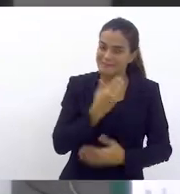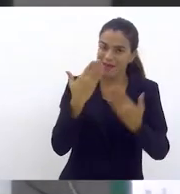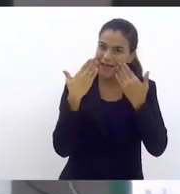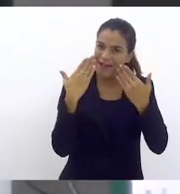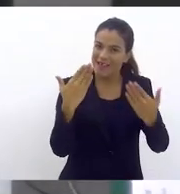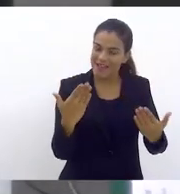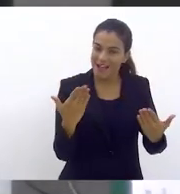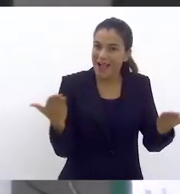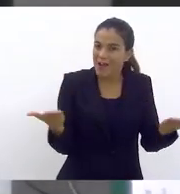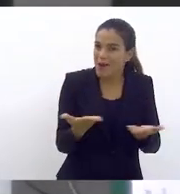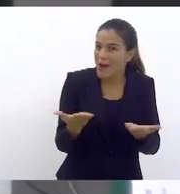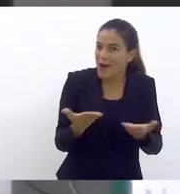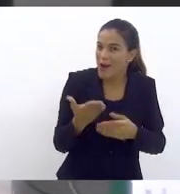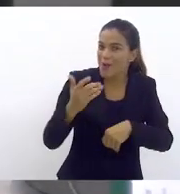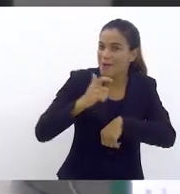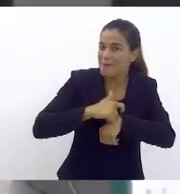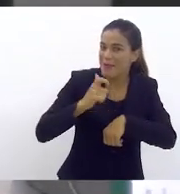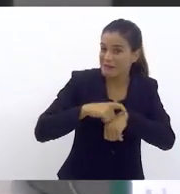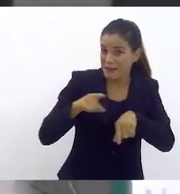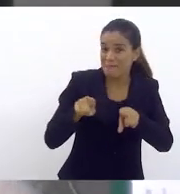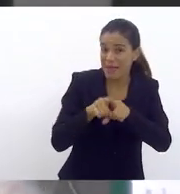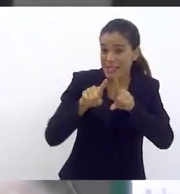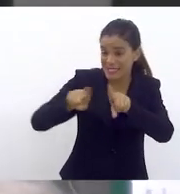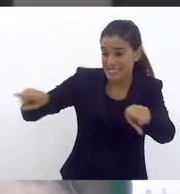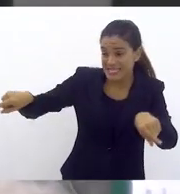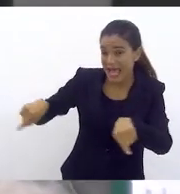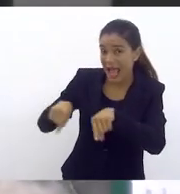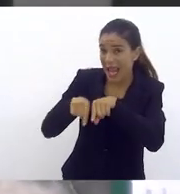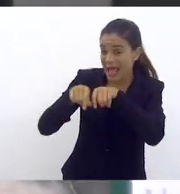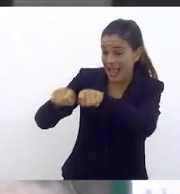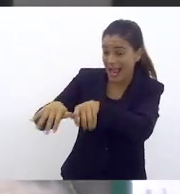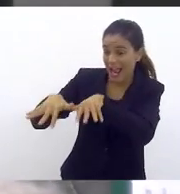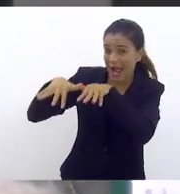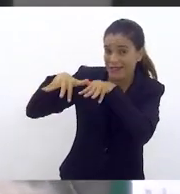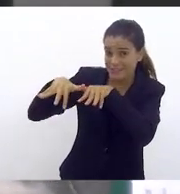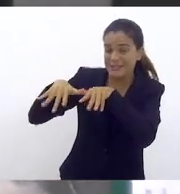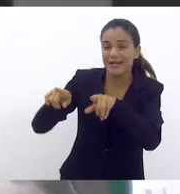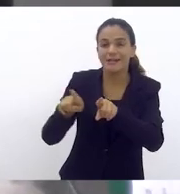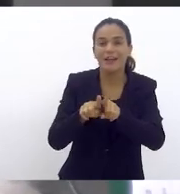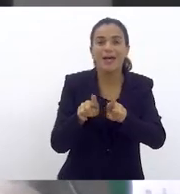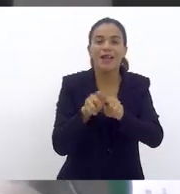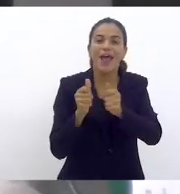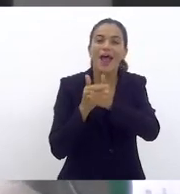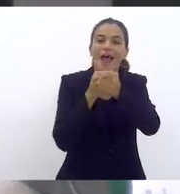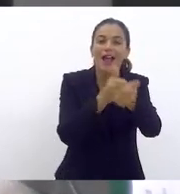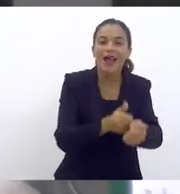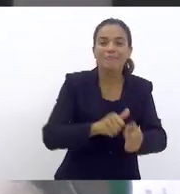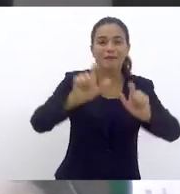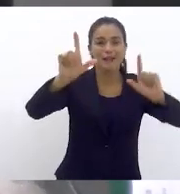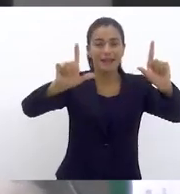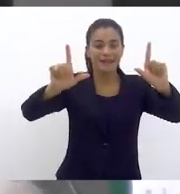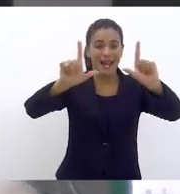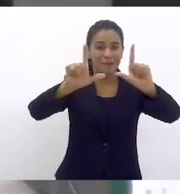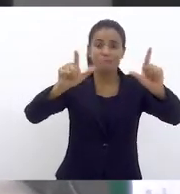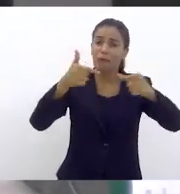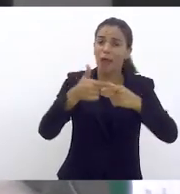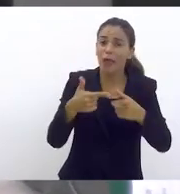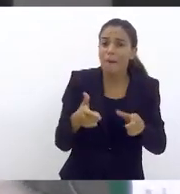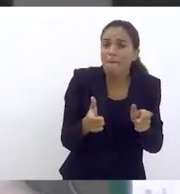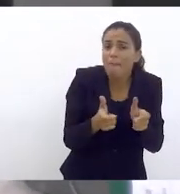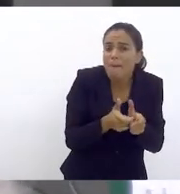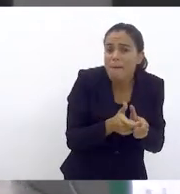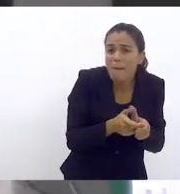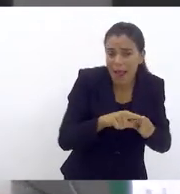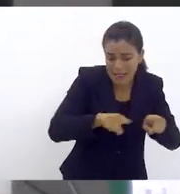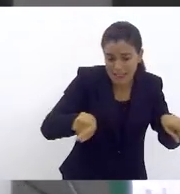que estão agora nesse momento no auditório também acompanhando pela pela tela né Porque aqui não Coube ficou